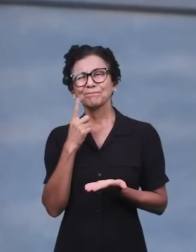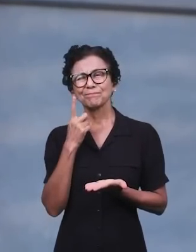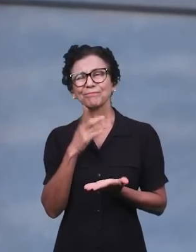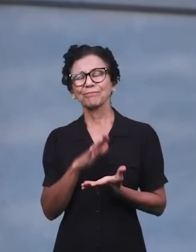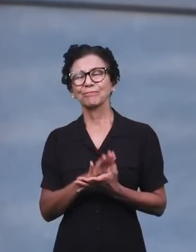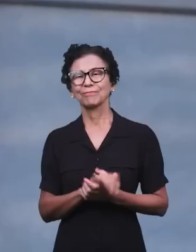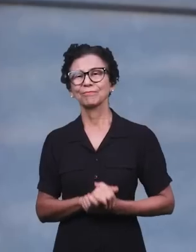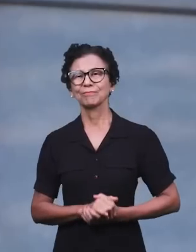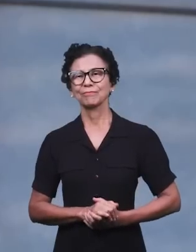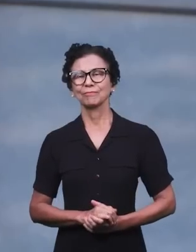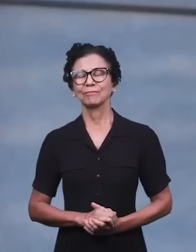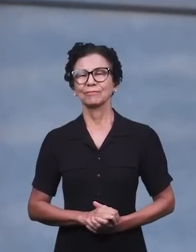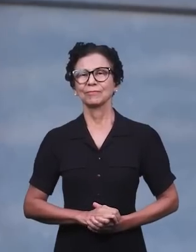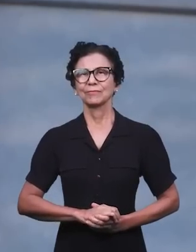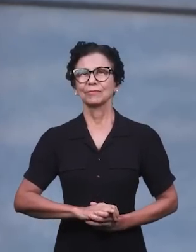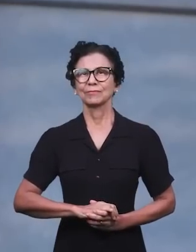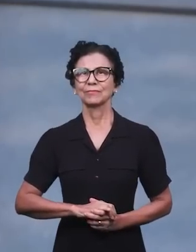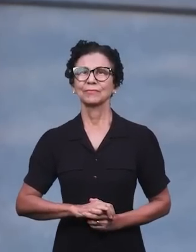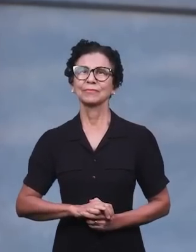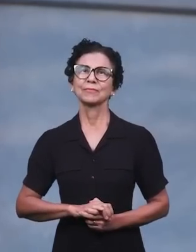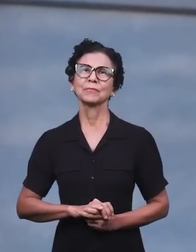Senhor ele não